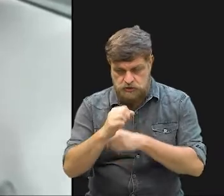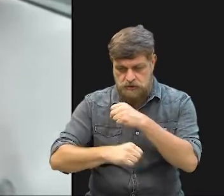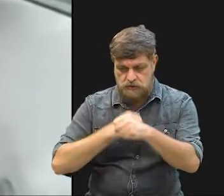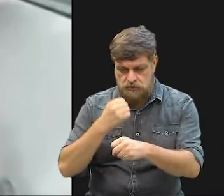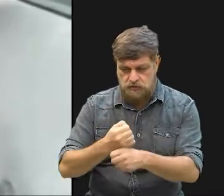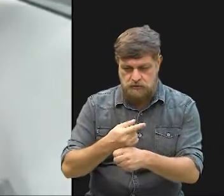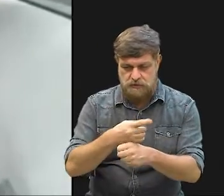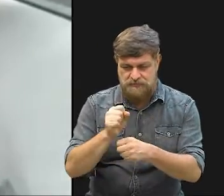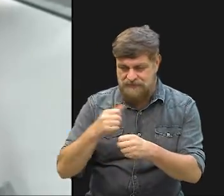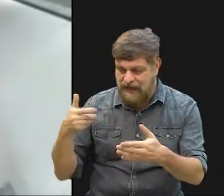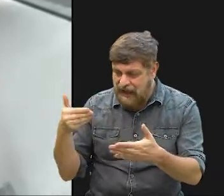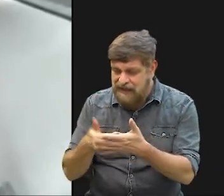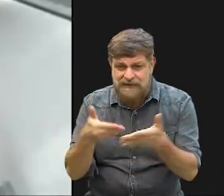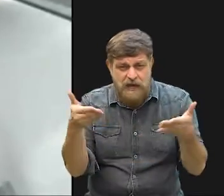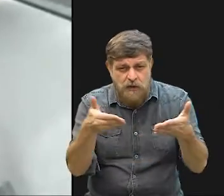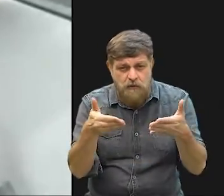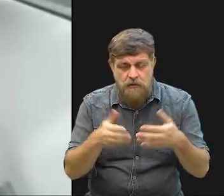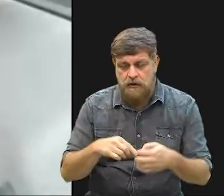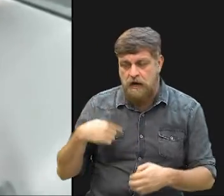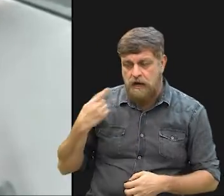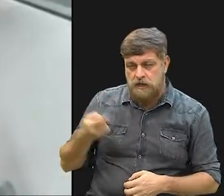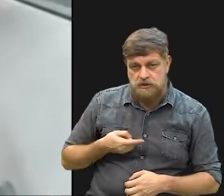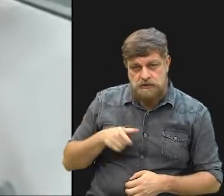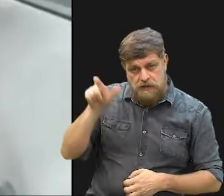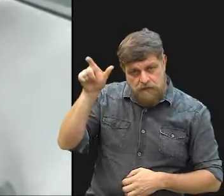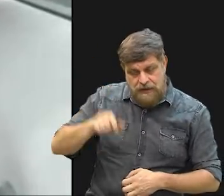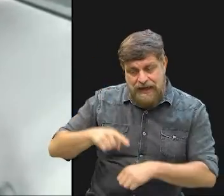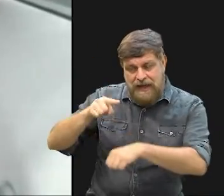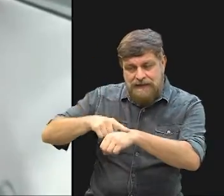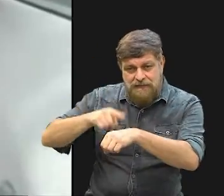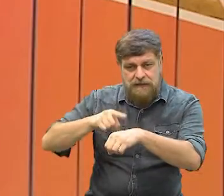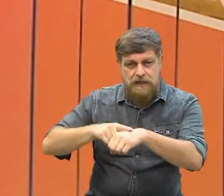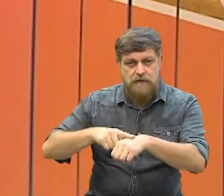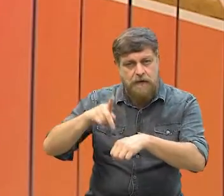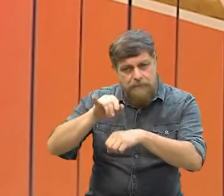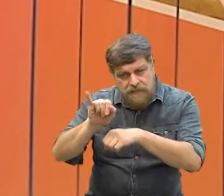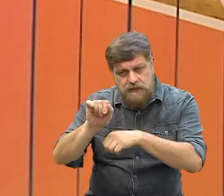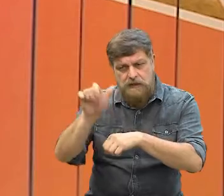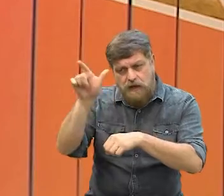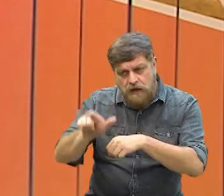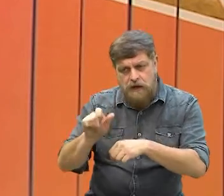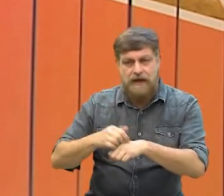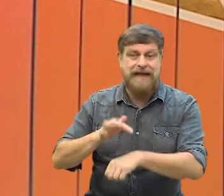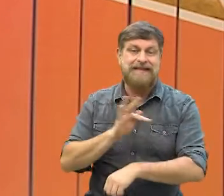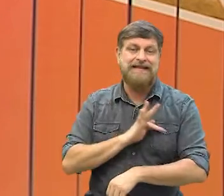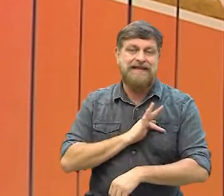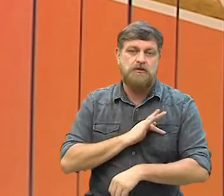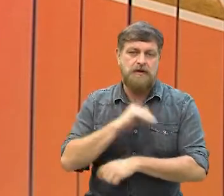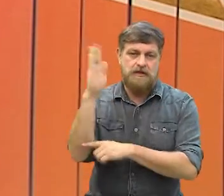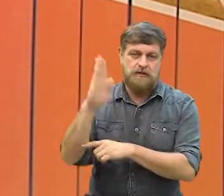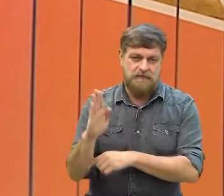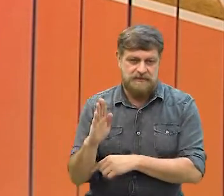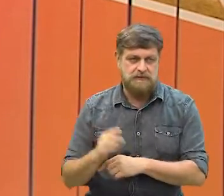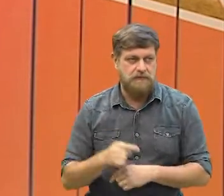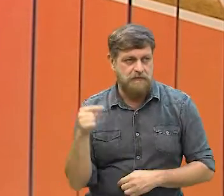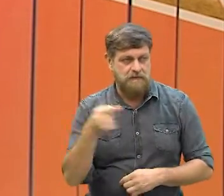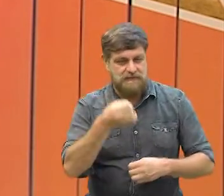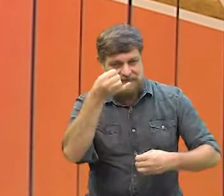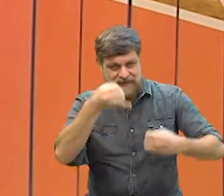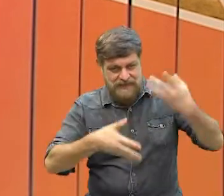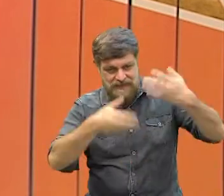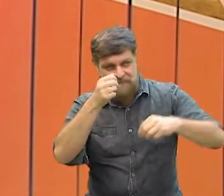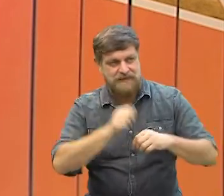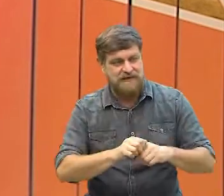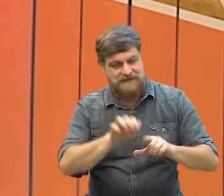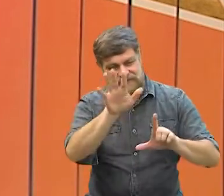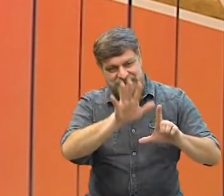até agora, então por que não a gente dá esse tempo também para a Pia, né? E para a gente encerrar, então, até para explicar este